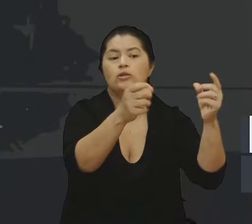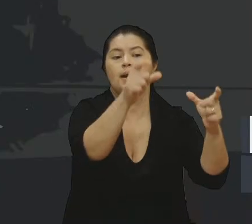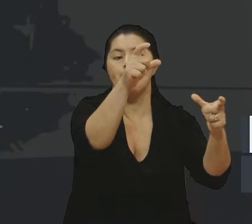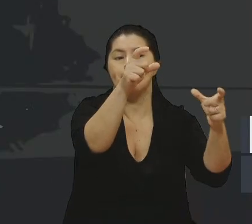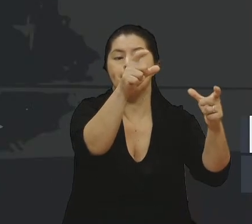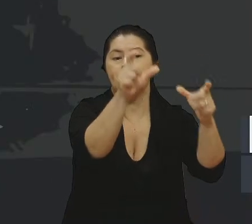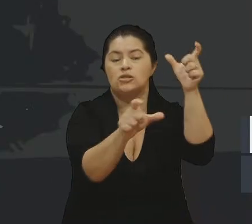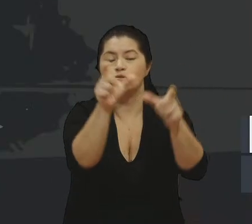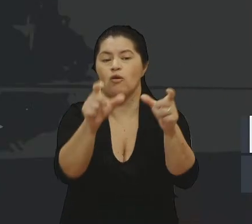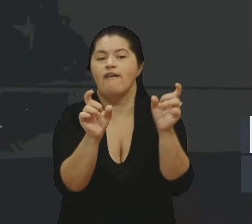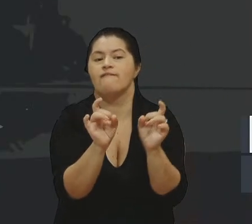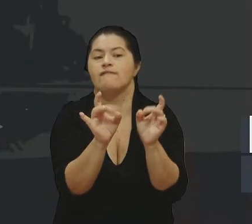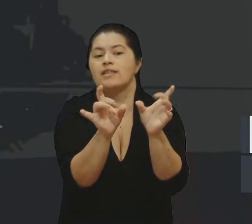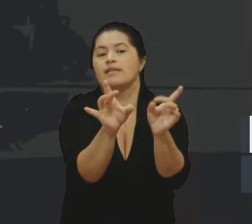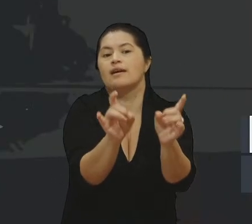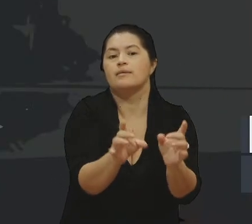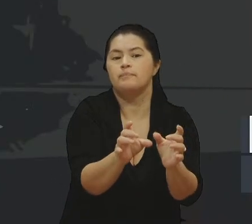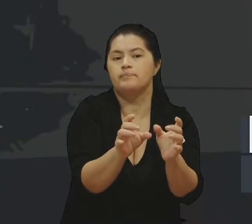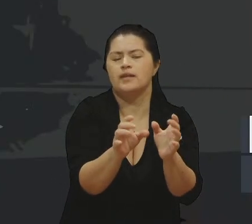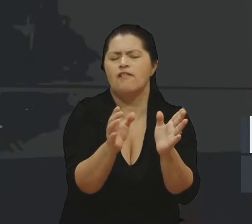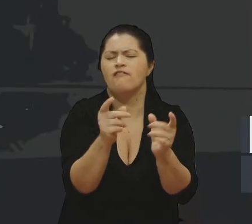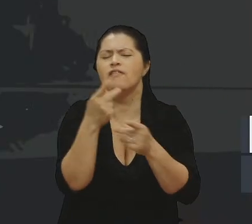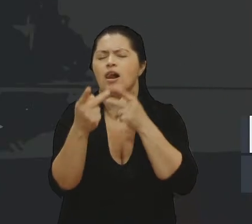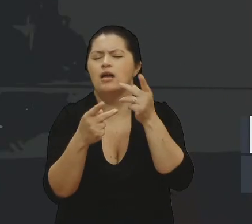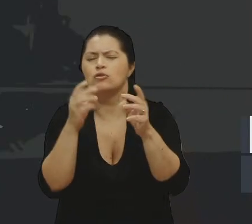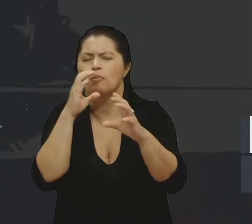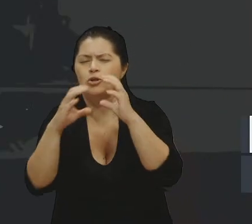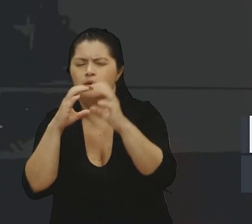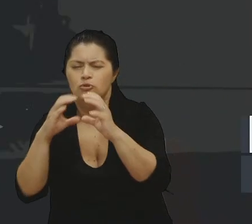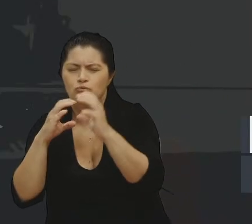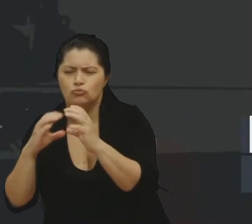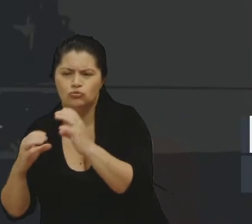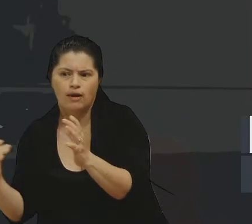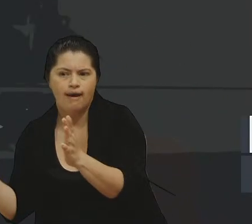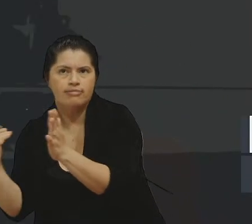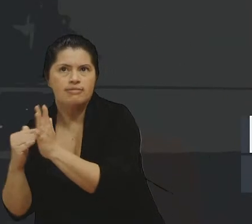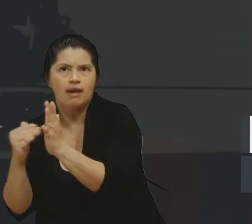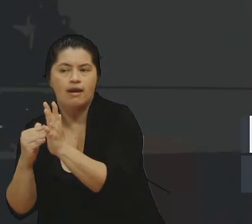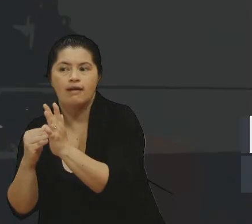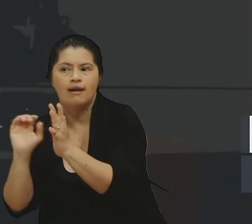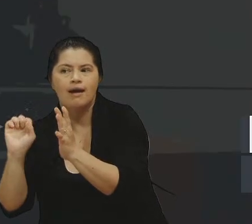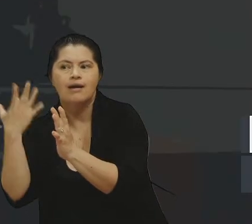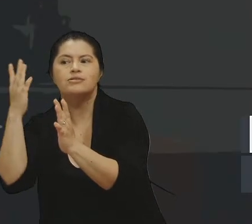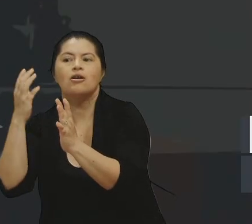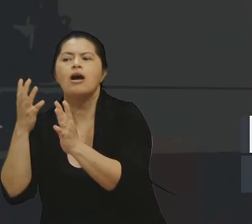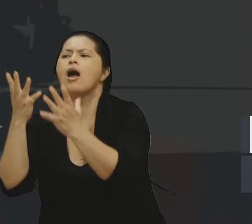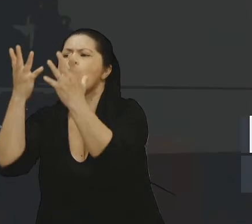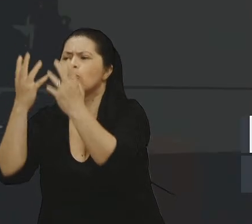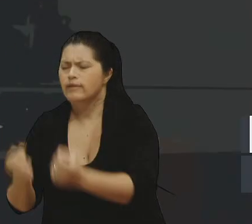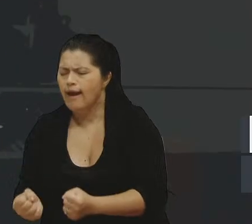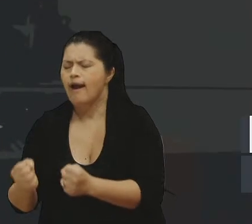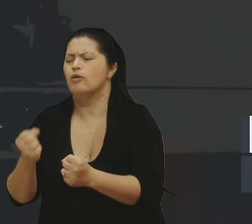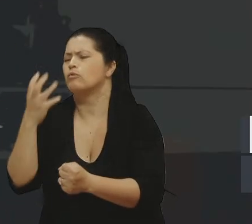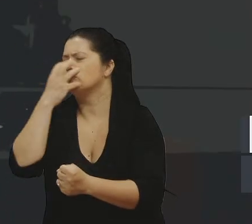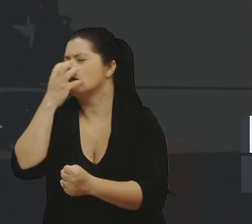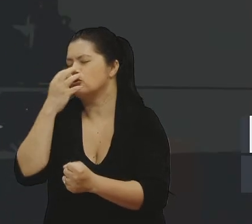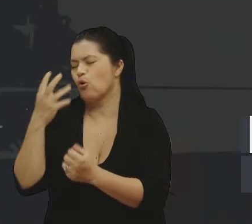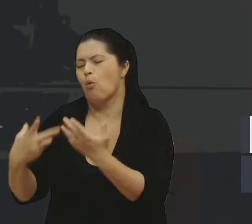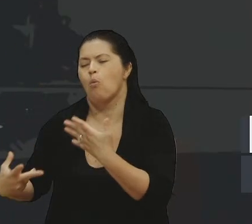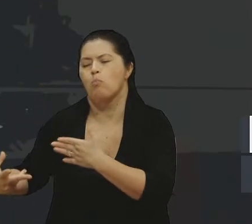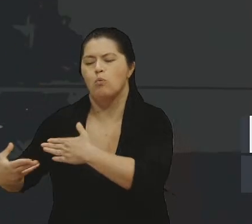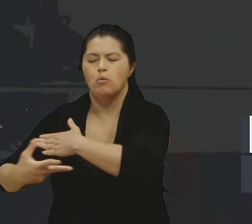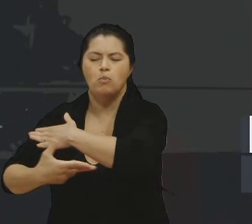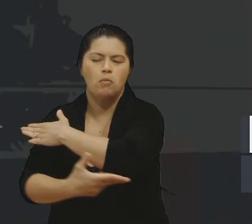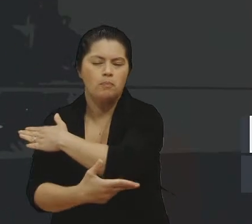vai falando com esse cliente, vai dando promoção, vai falando, vai comunicando, até que chega um momento que ele toma a decisão. Vou levar meu cachorro para tosar no peludinho.